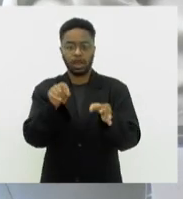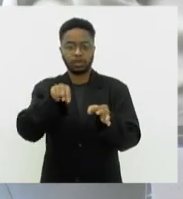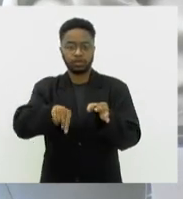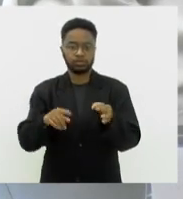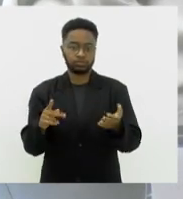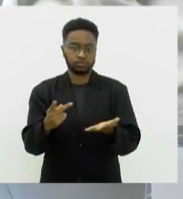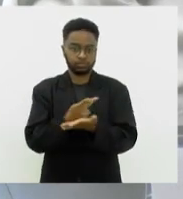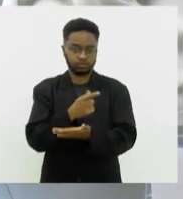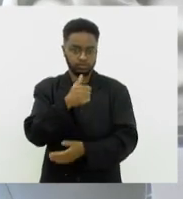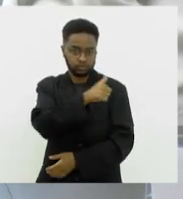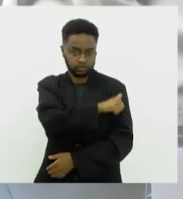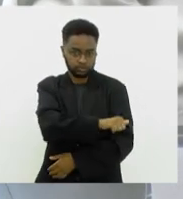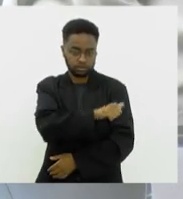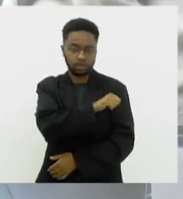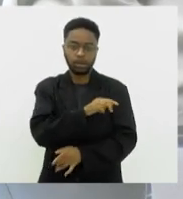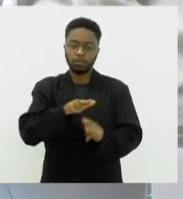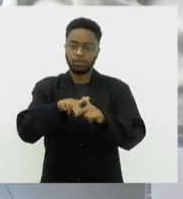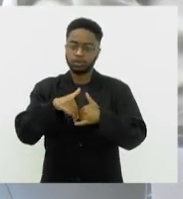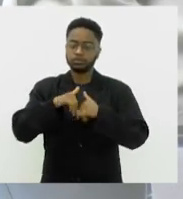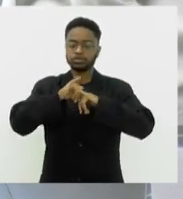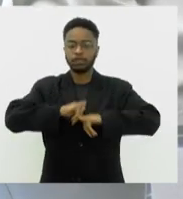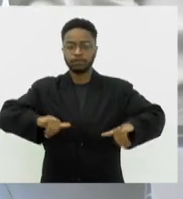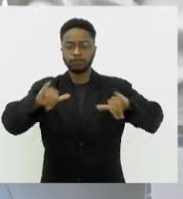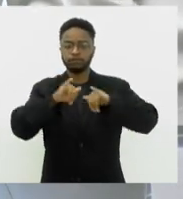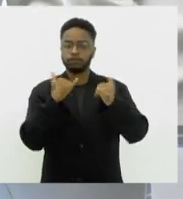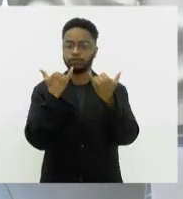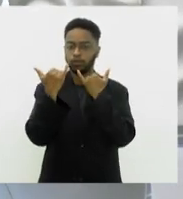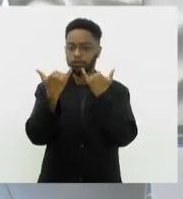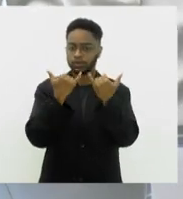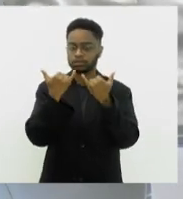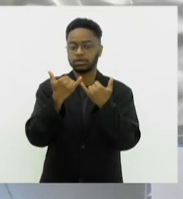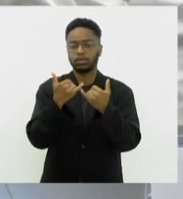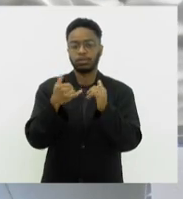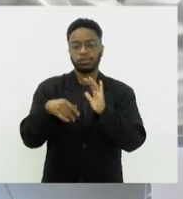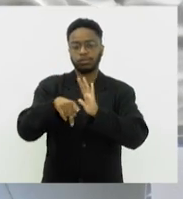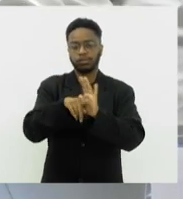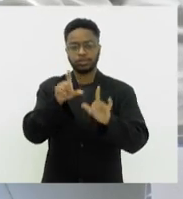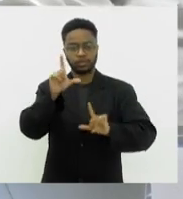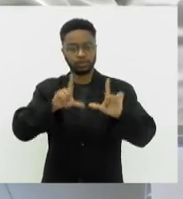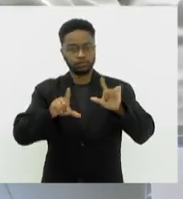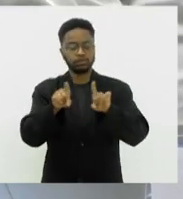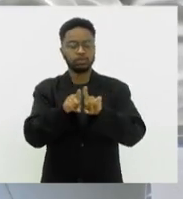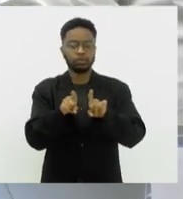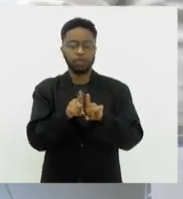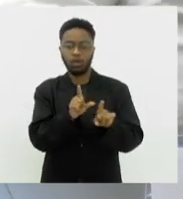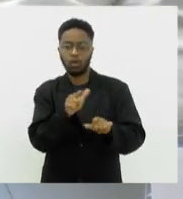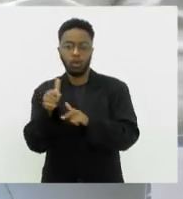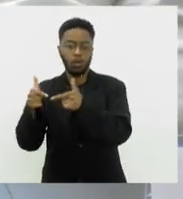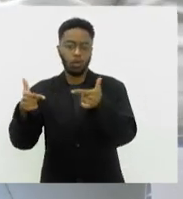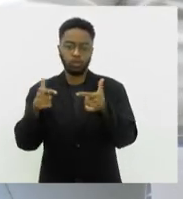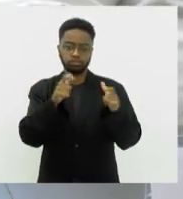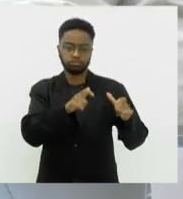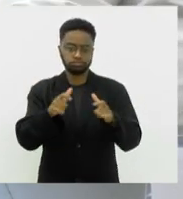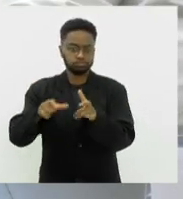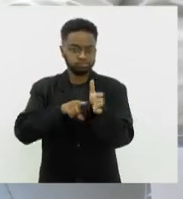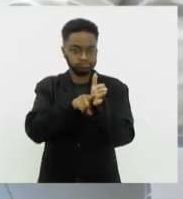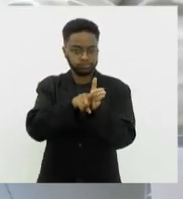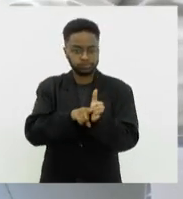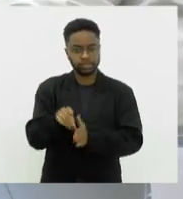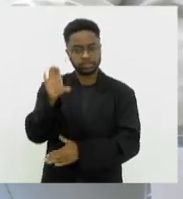Janeiro segundo notícias amplamente divulgadas pela imprensa e corroboradas por pesquisas